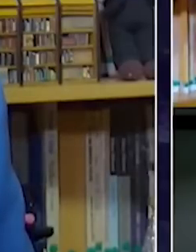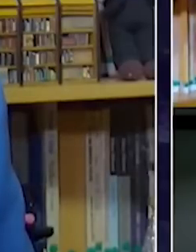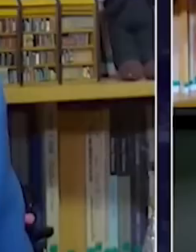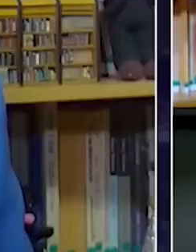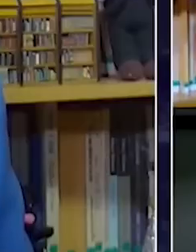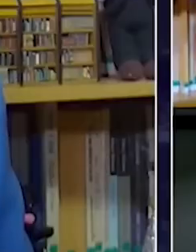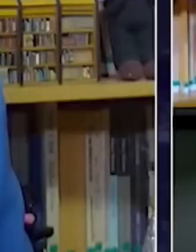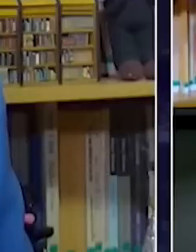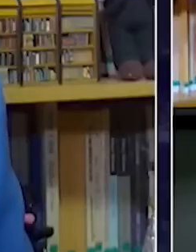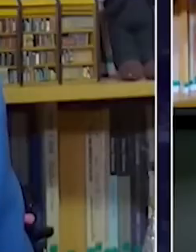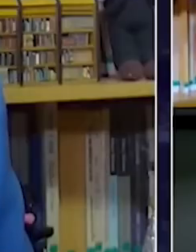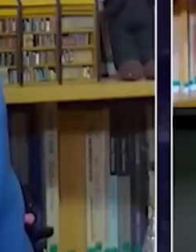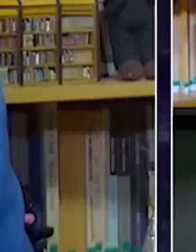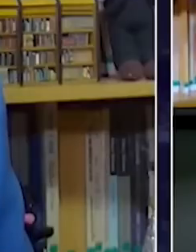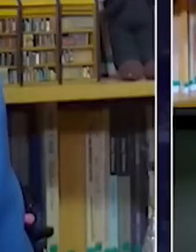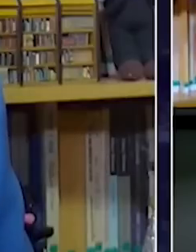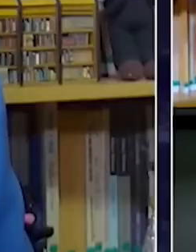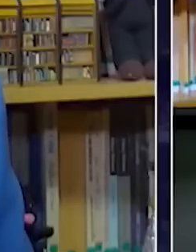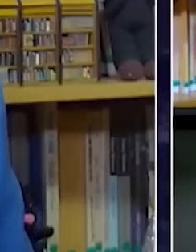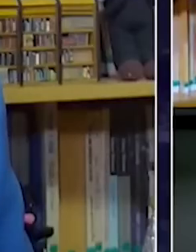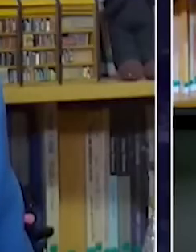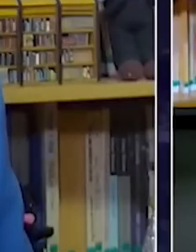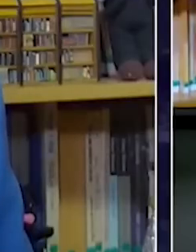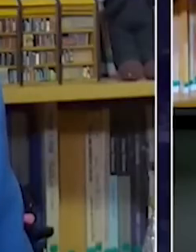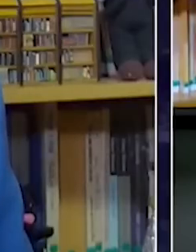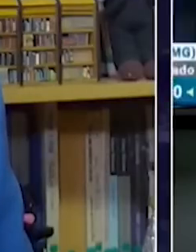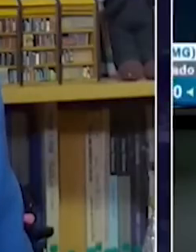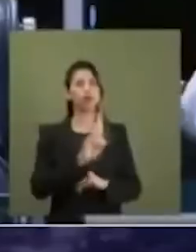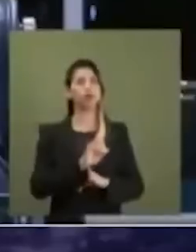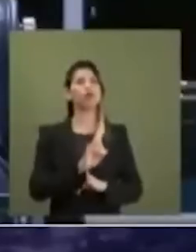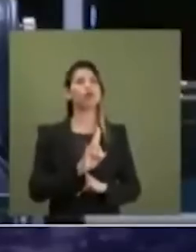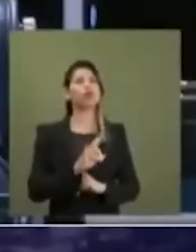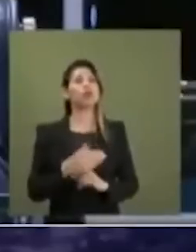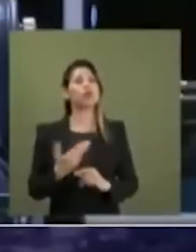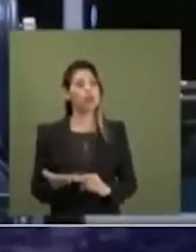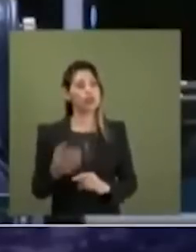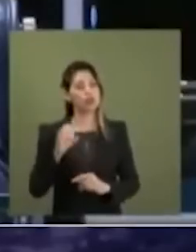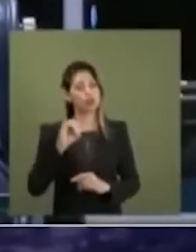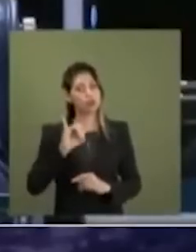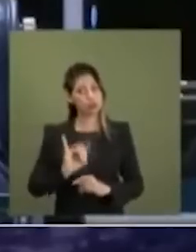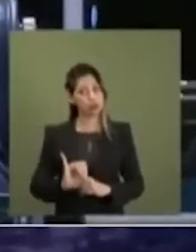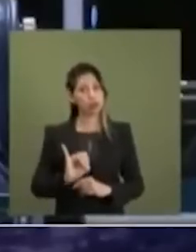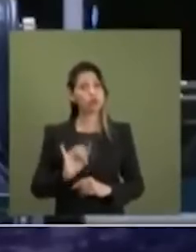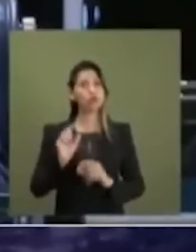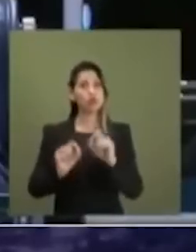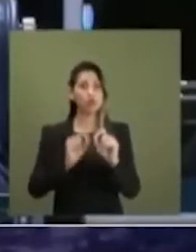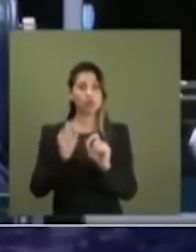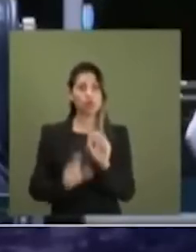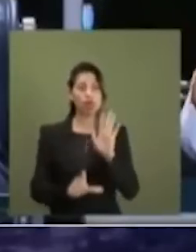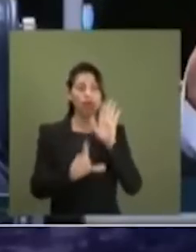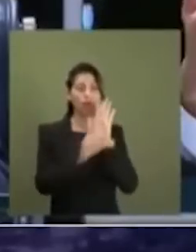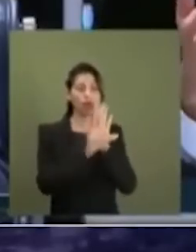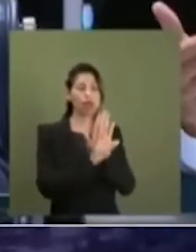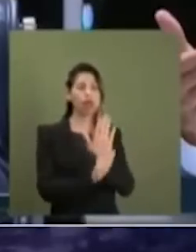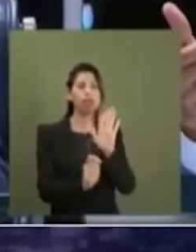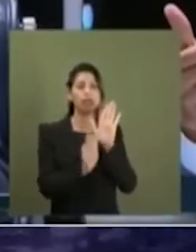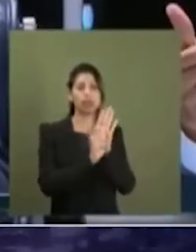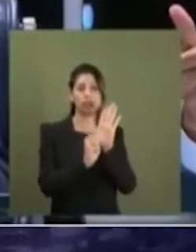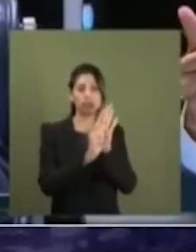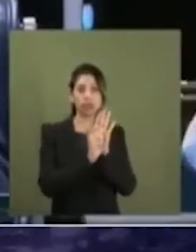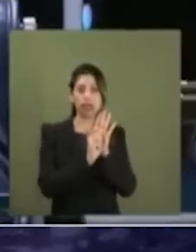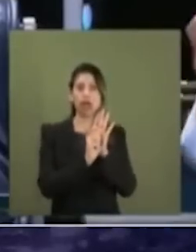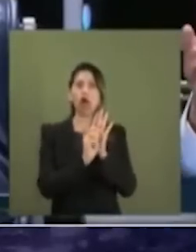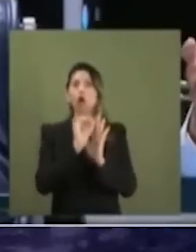está invadindo a prerrogativa do Poder Legislativo. Se pretender legalizar ou